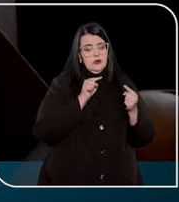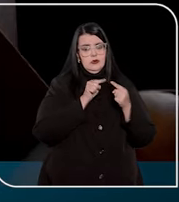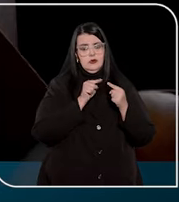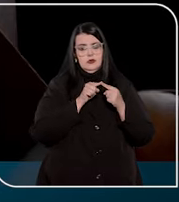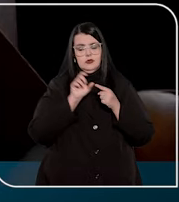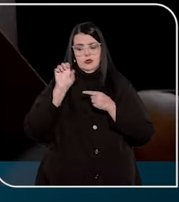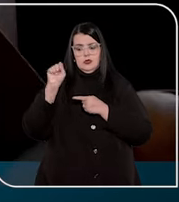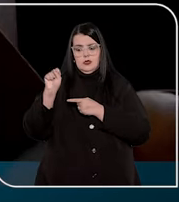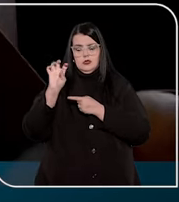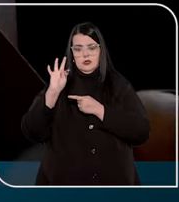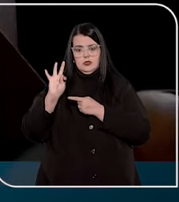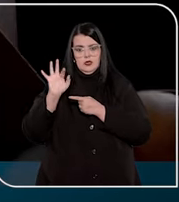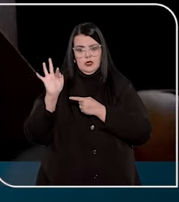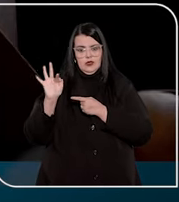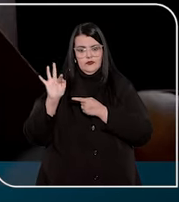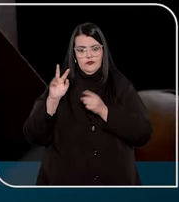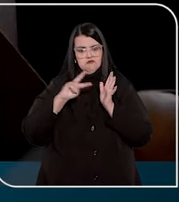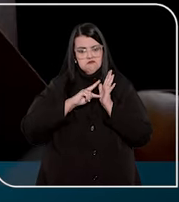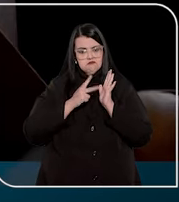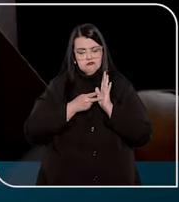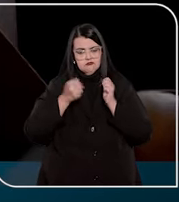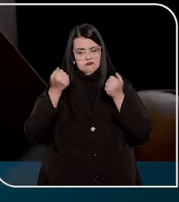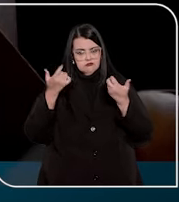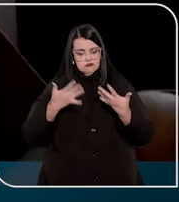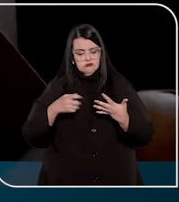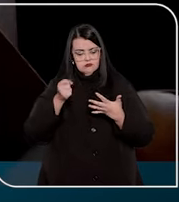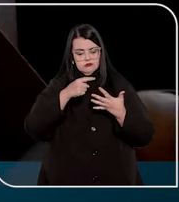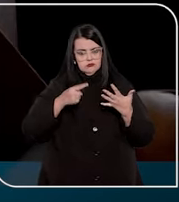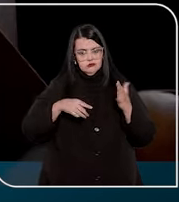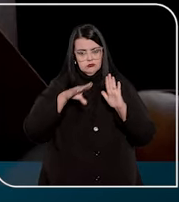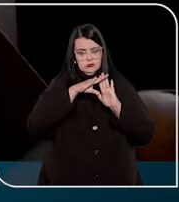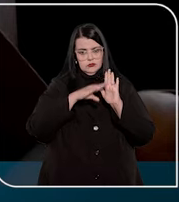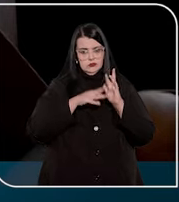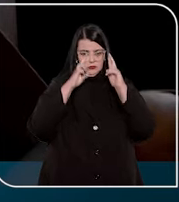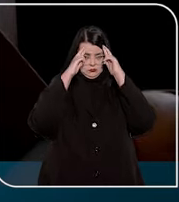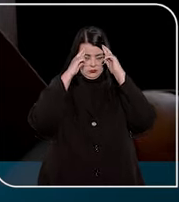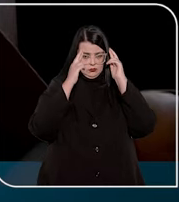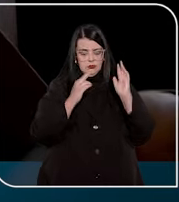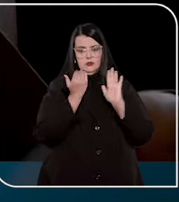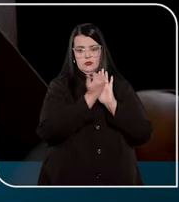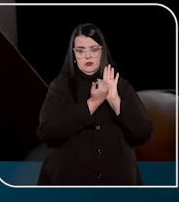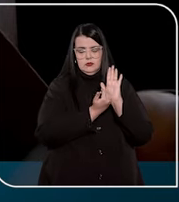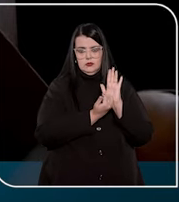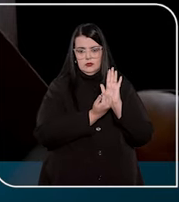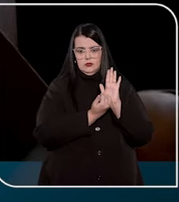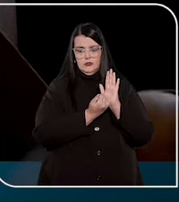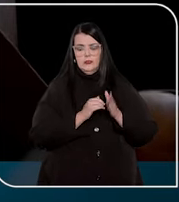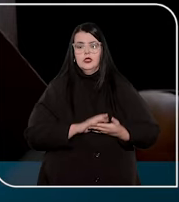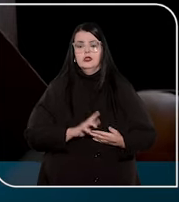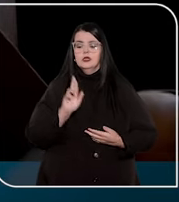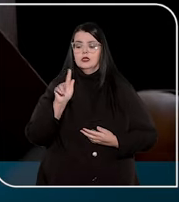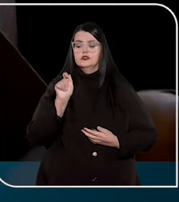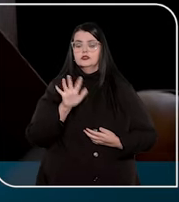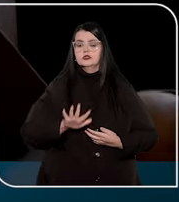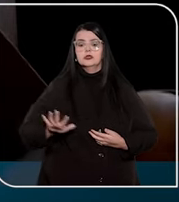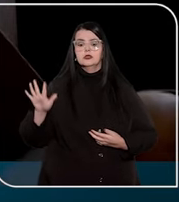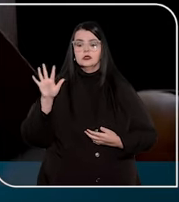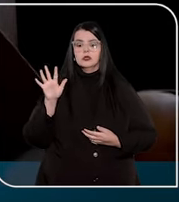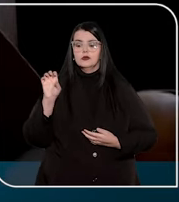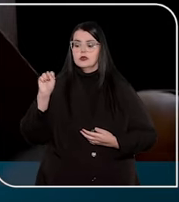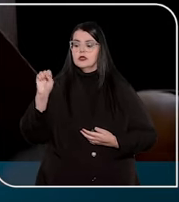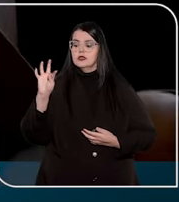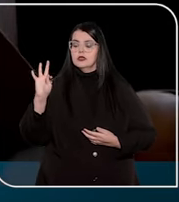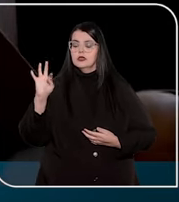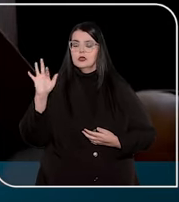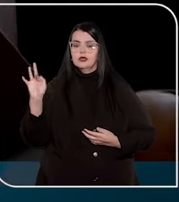vem decidindo, definindo o que são esses critérios, inclusive sobre a própria sistemática da repercussão geral. É comum que o Supremo Tribunal Federal pegue